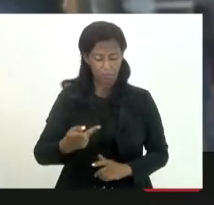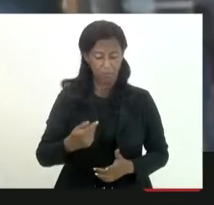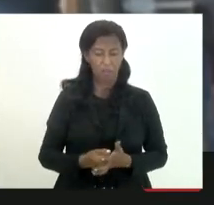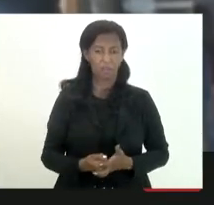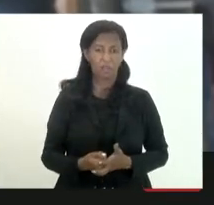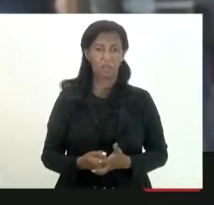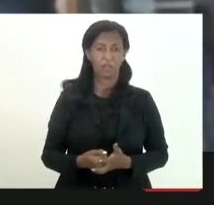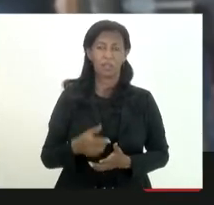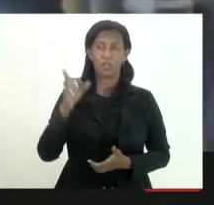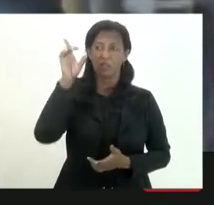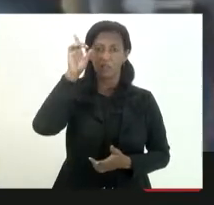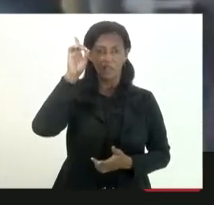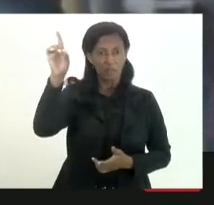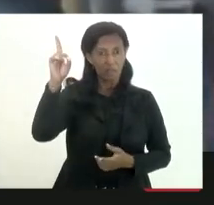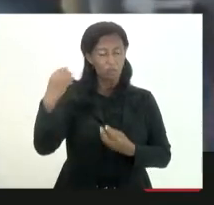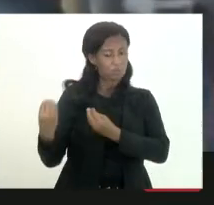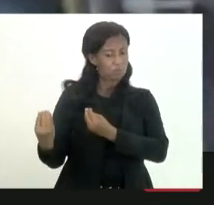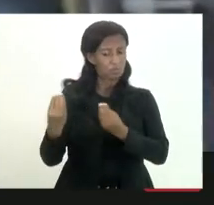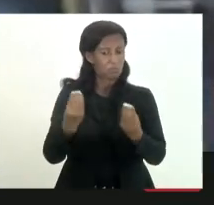Deus estabeleceu